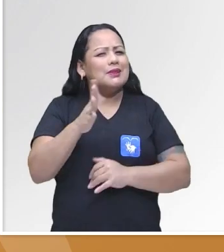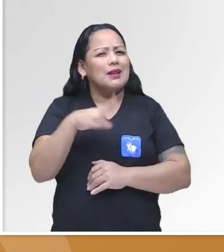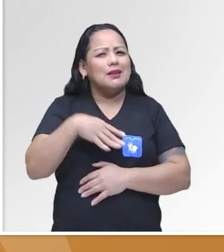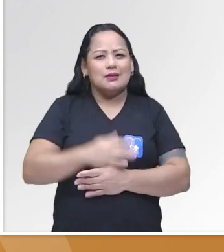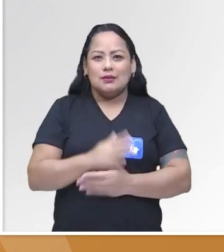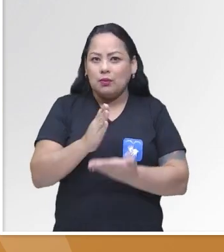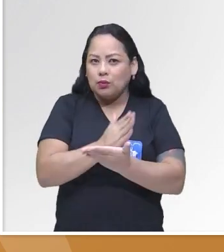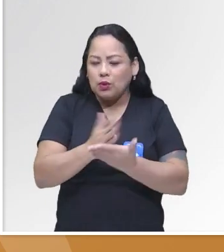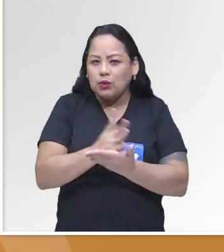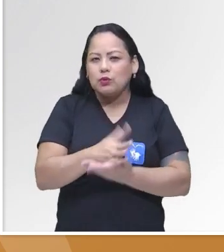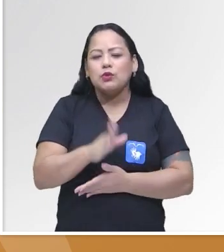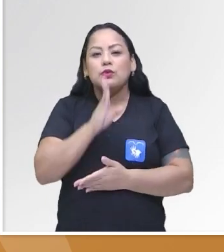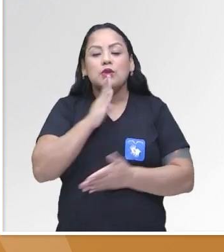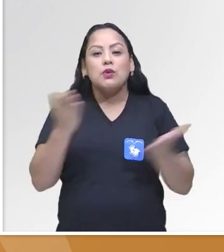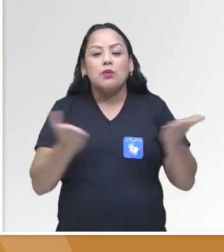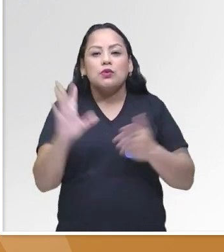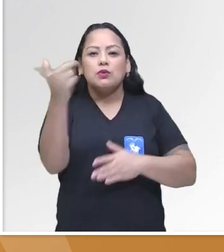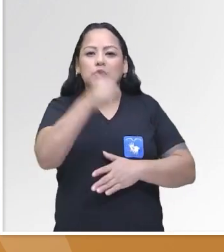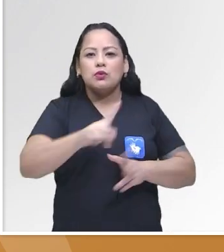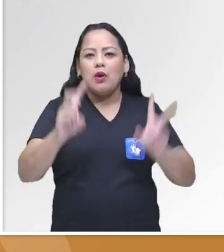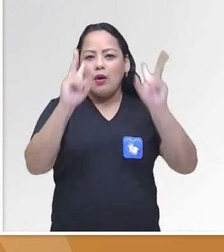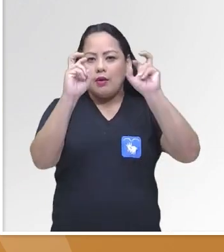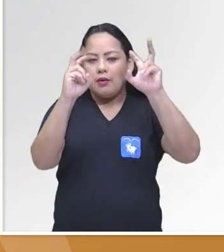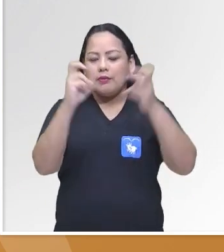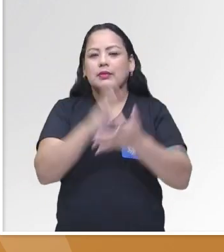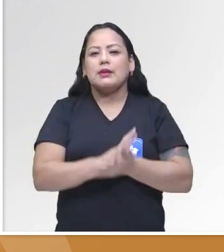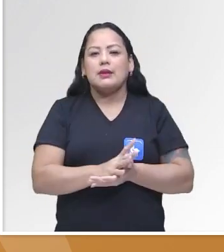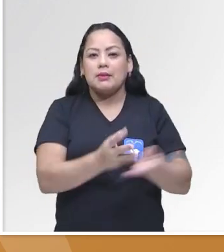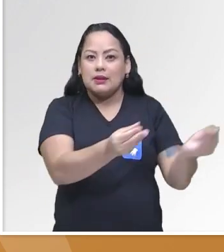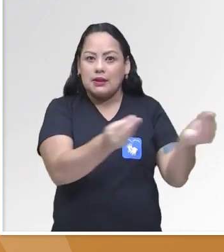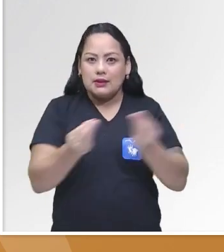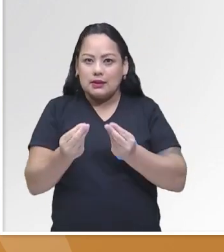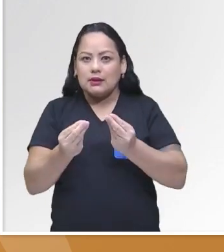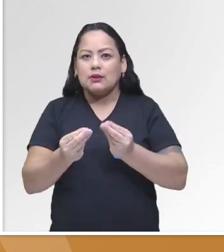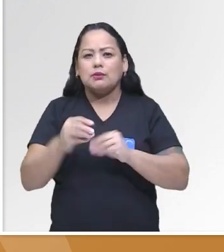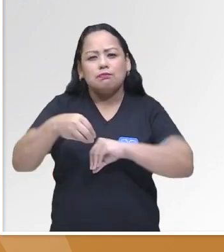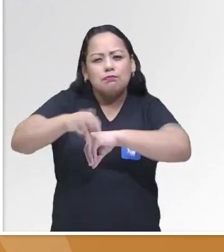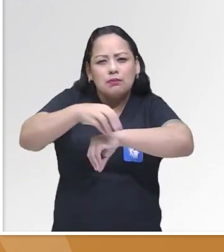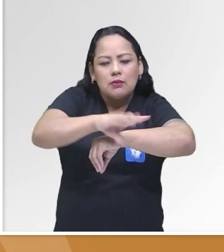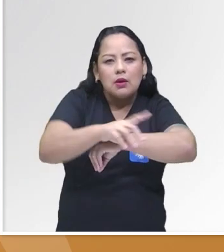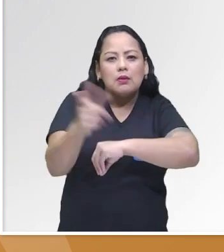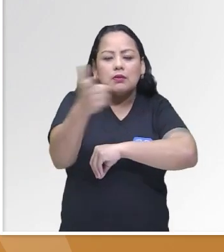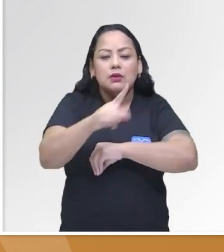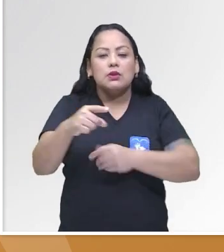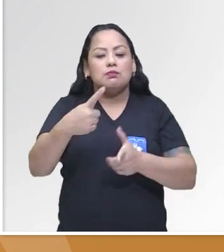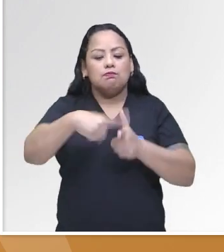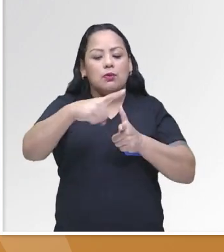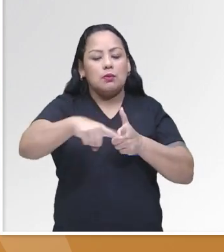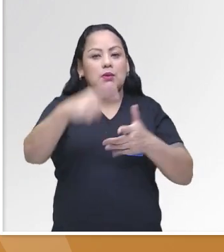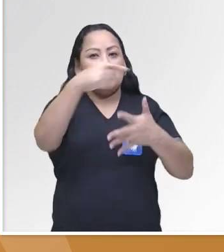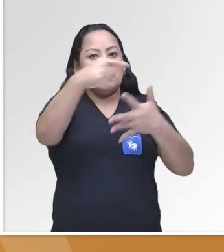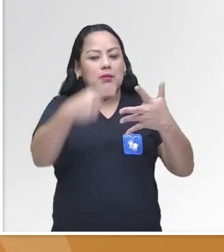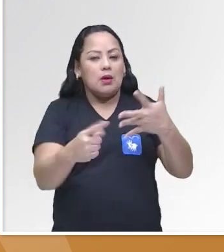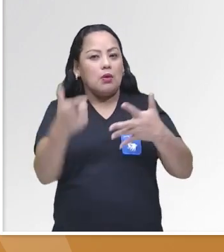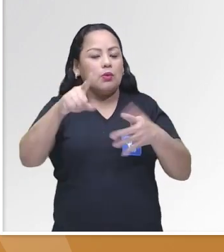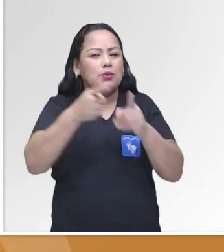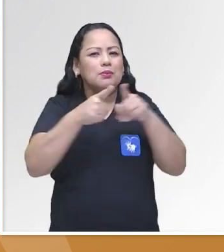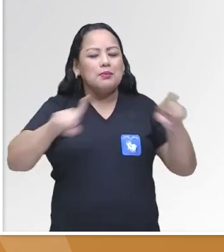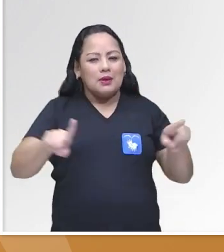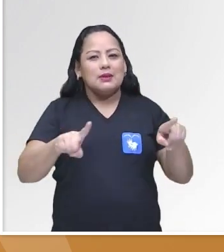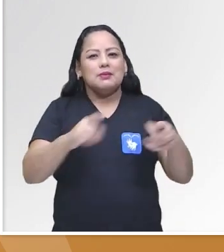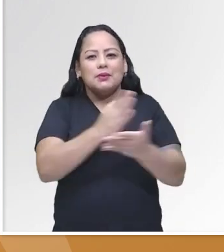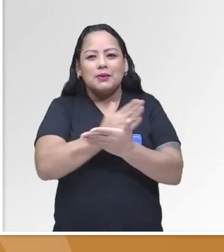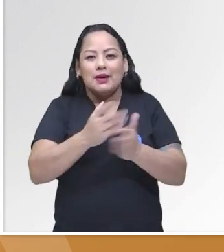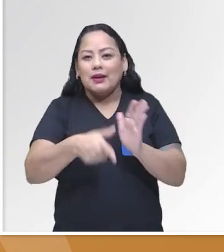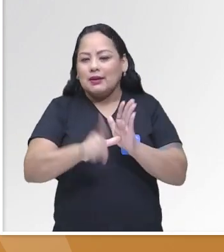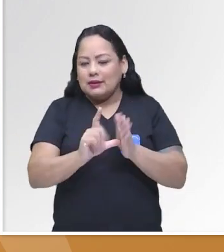dar continuidade a essa temática, trazendo a vocês outras problemáticas. Porém, para iniciarmos a aula de hoje,